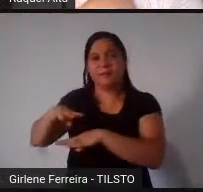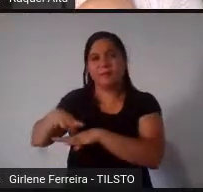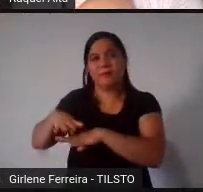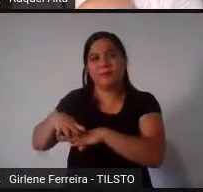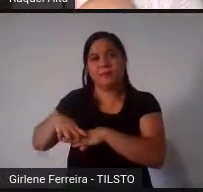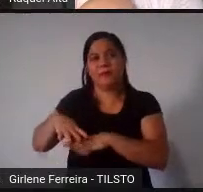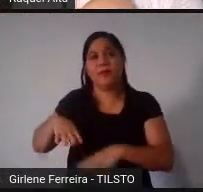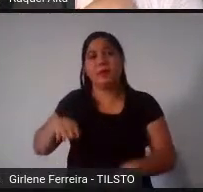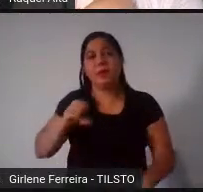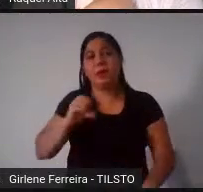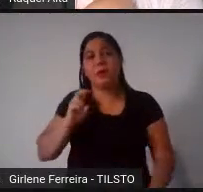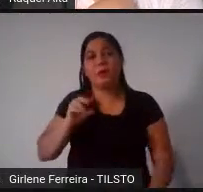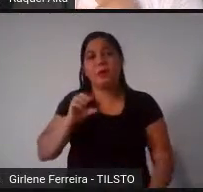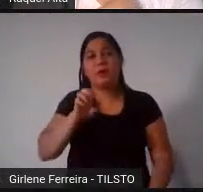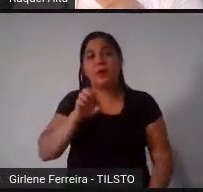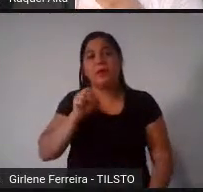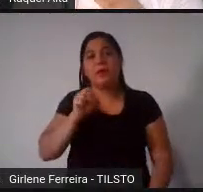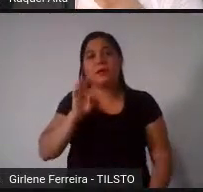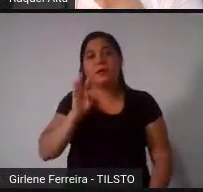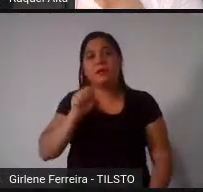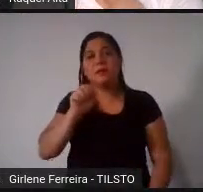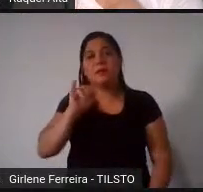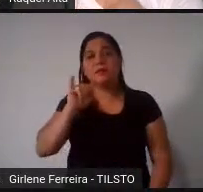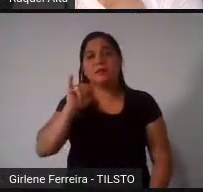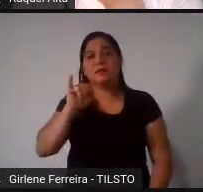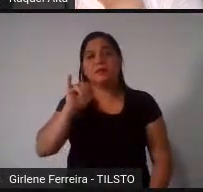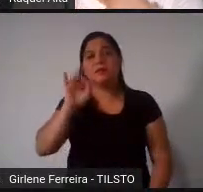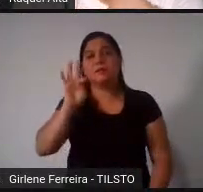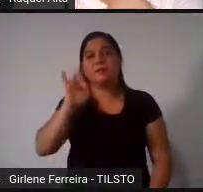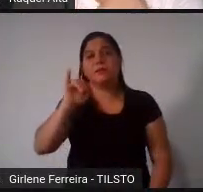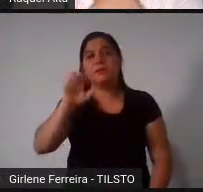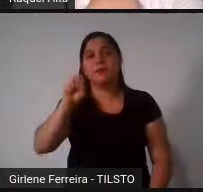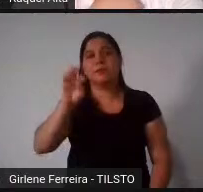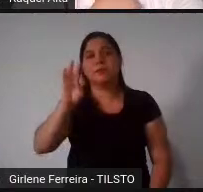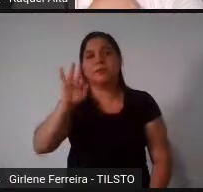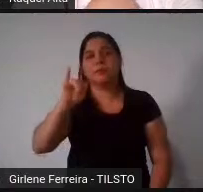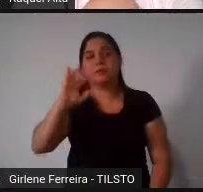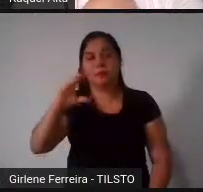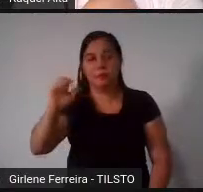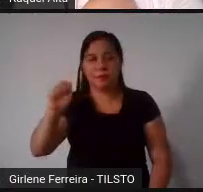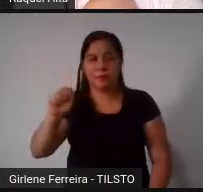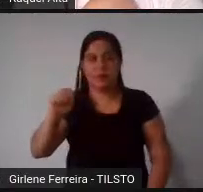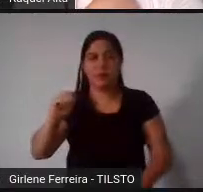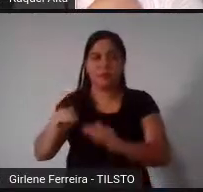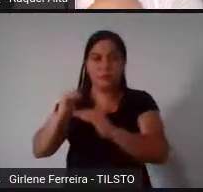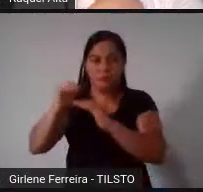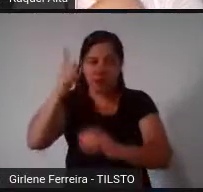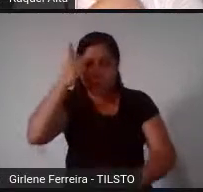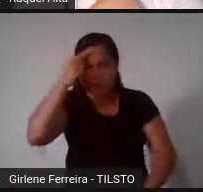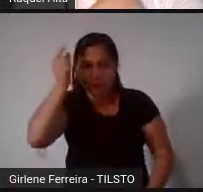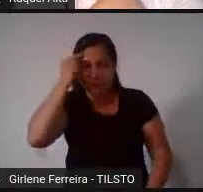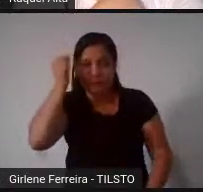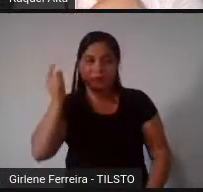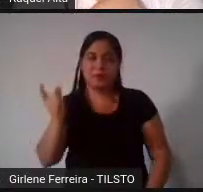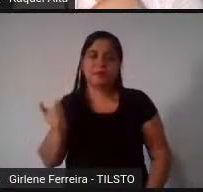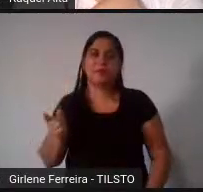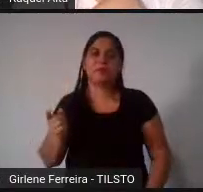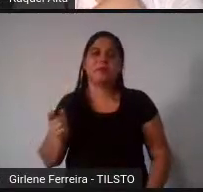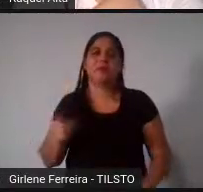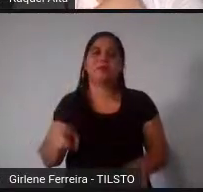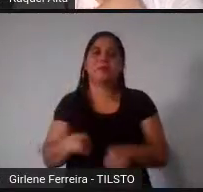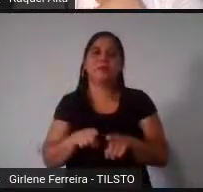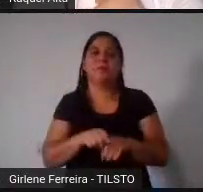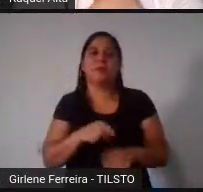estatística. Durante a graduação e durante o ensino médio, você pode fazer qualquer curso, não